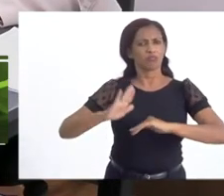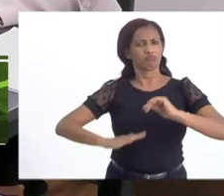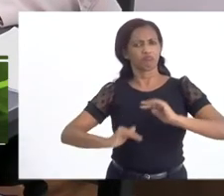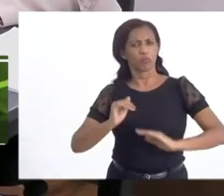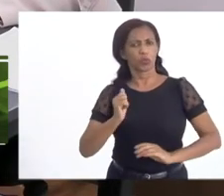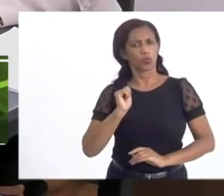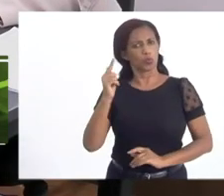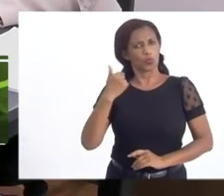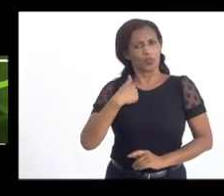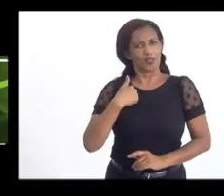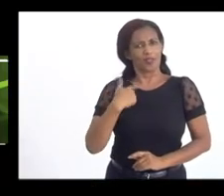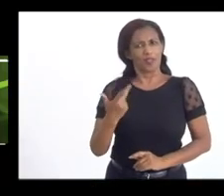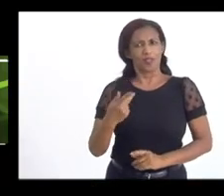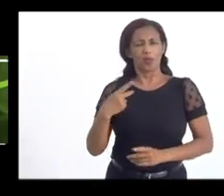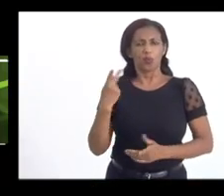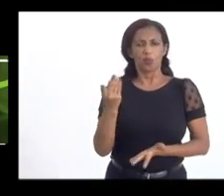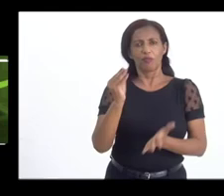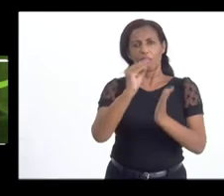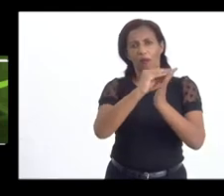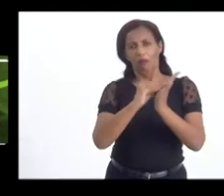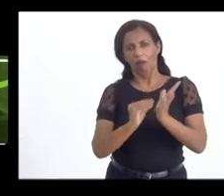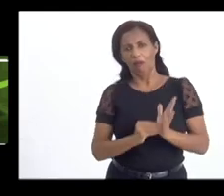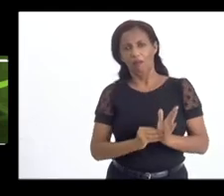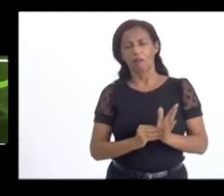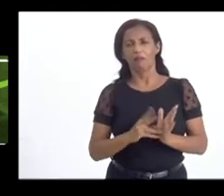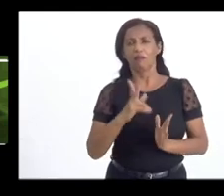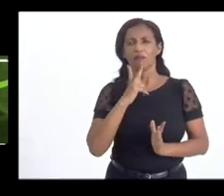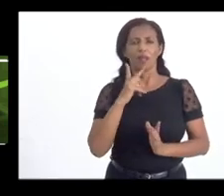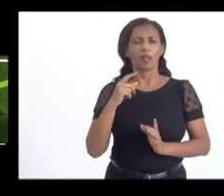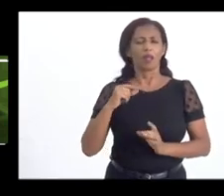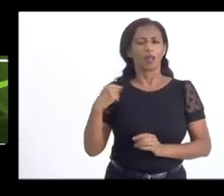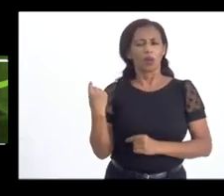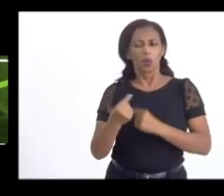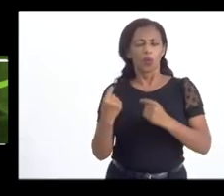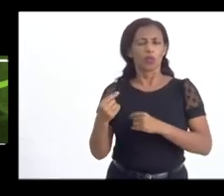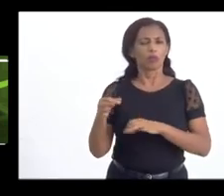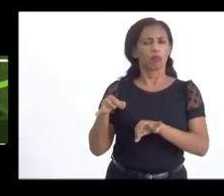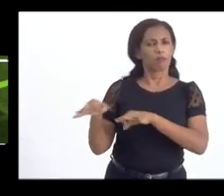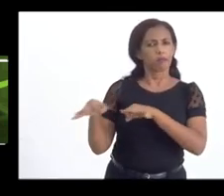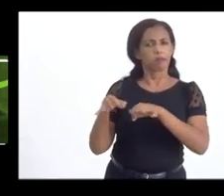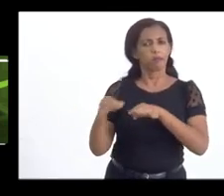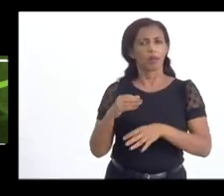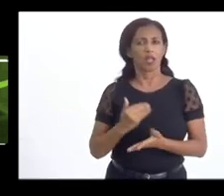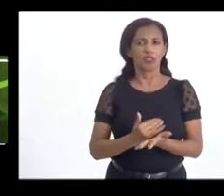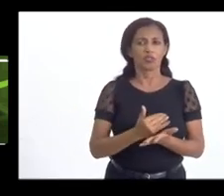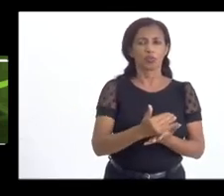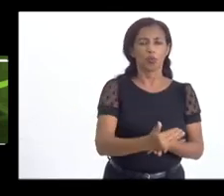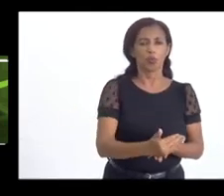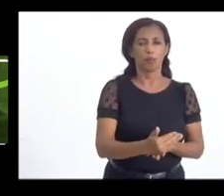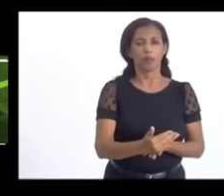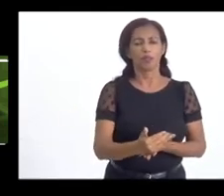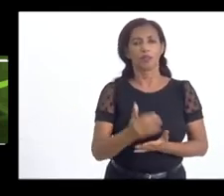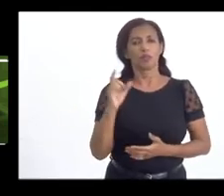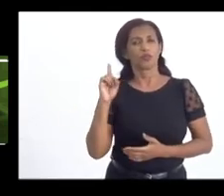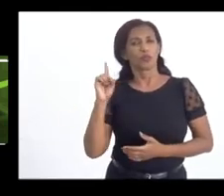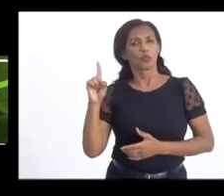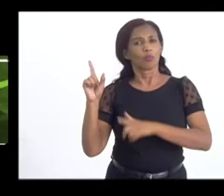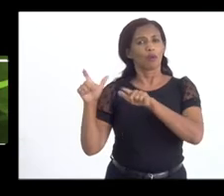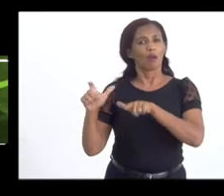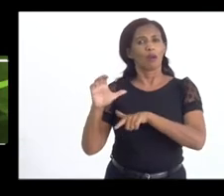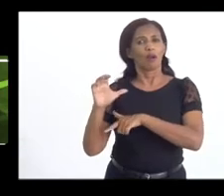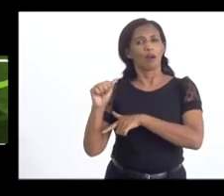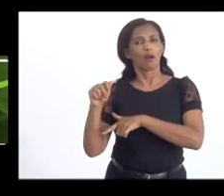capacidade do que eu, o que foi colocado, e falar o que nós estamos fazendo. Porque é exatamente para isso. A gente começa... Nós estamos lá em Campinas e